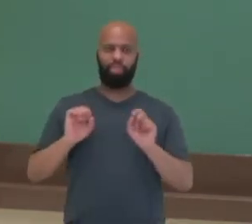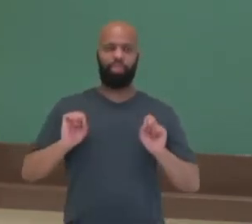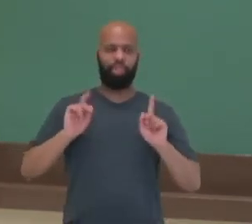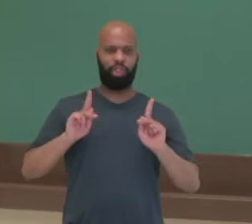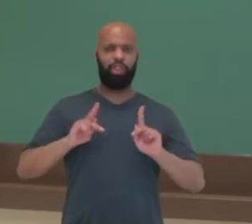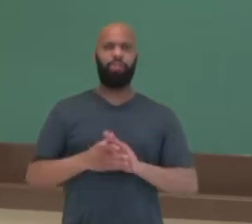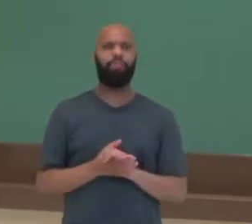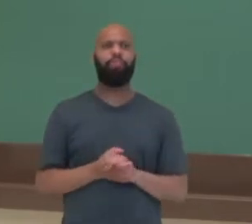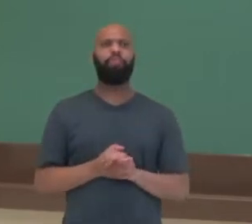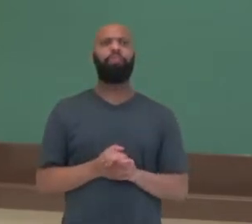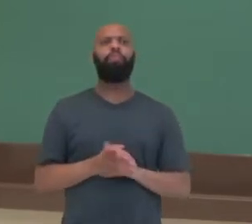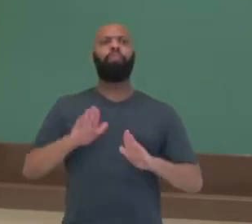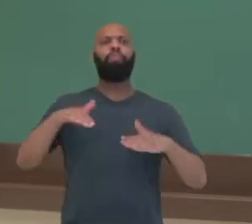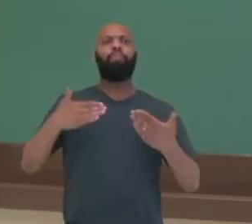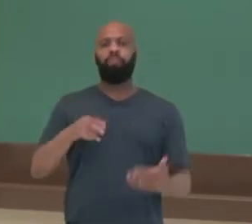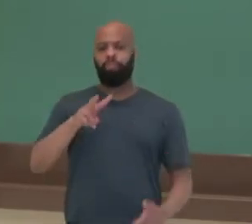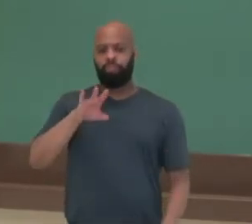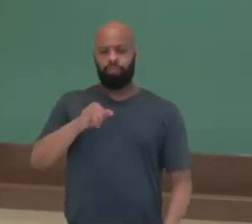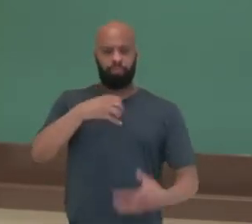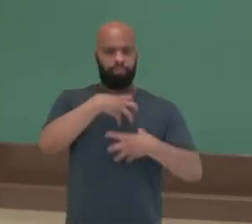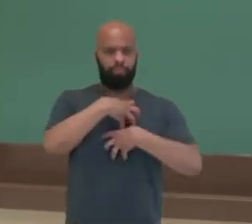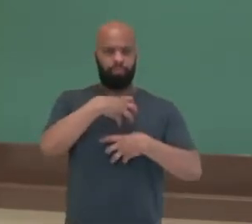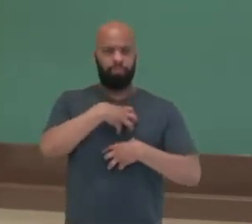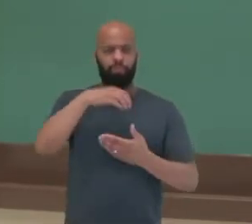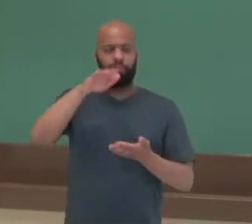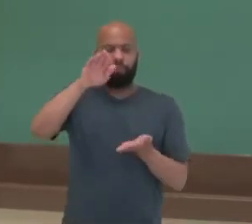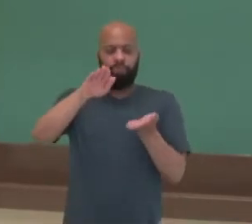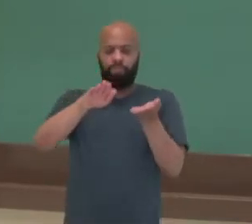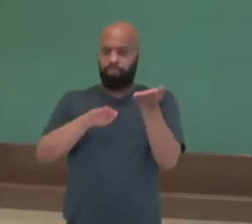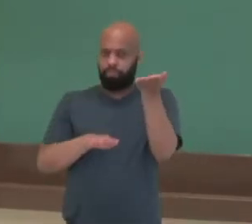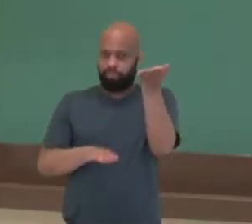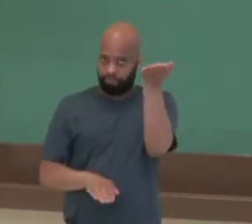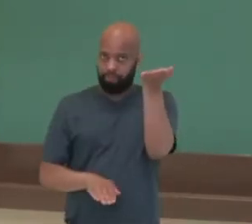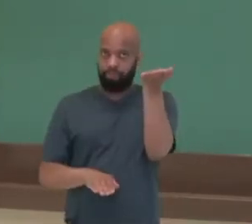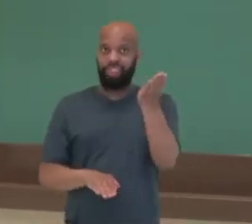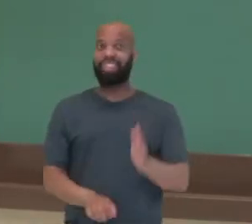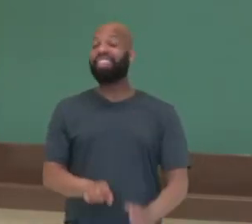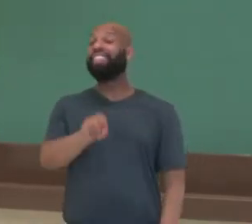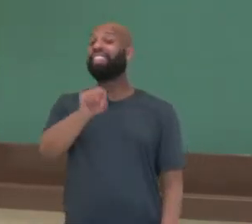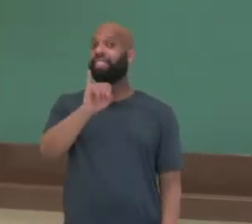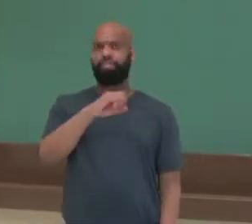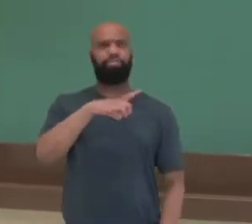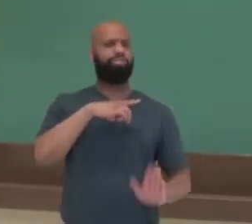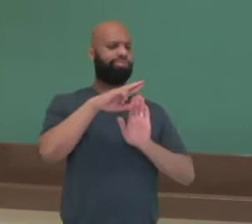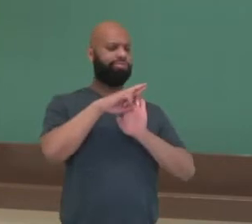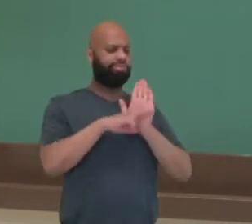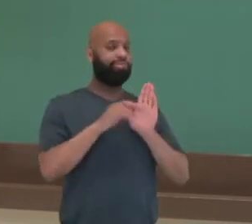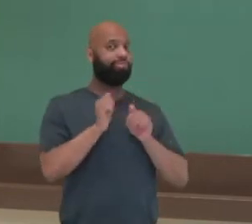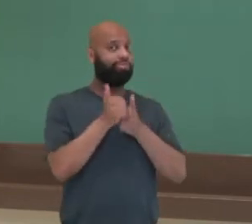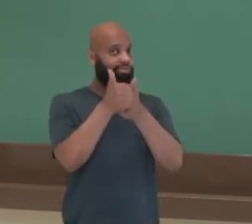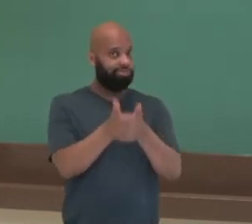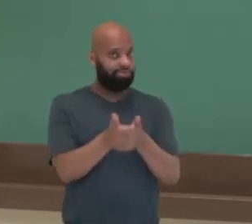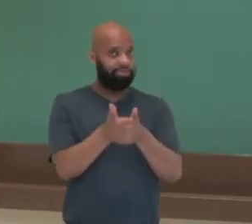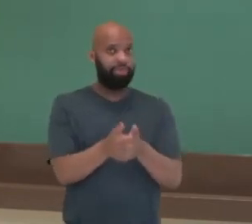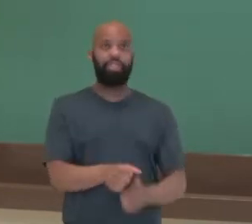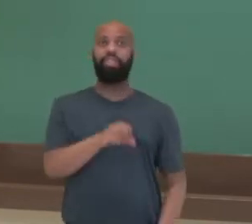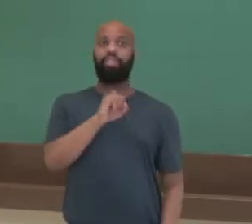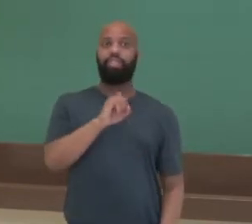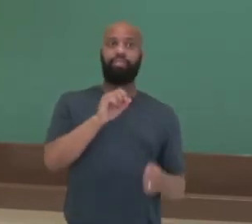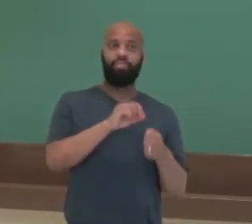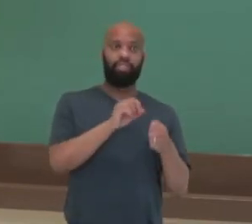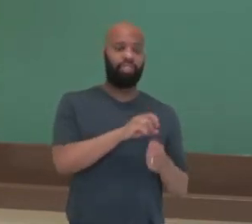Bom, eles só serão inversamente proporcionais se ao fizer x vezes